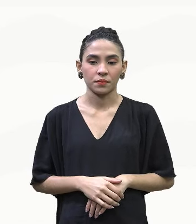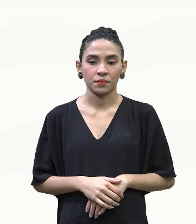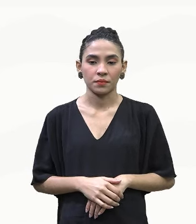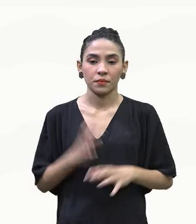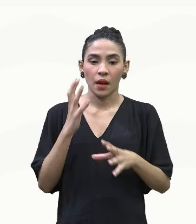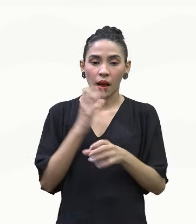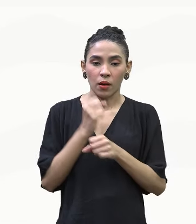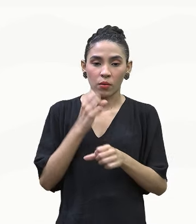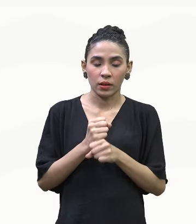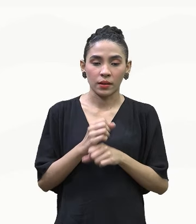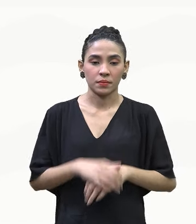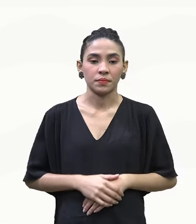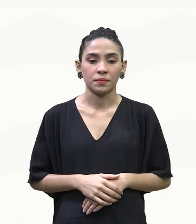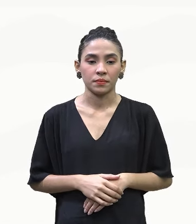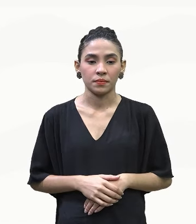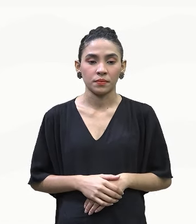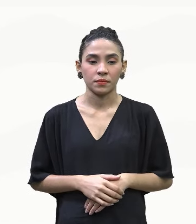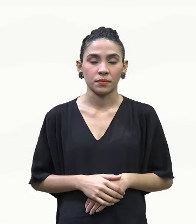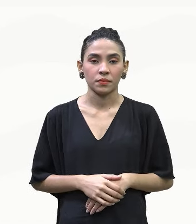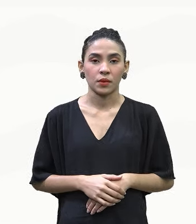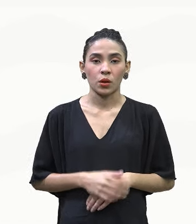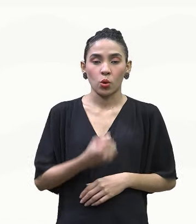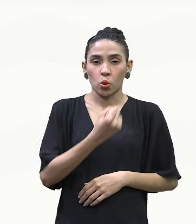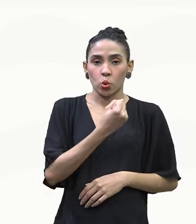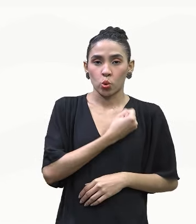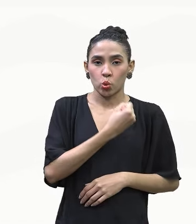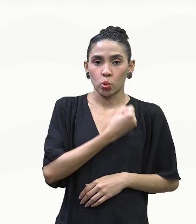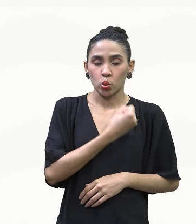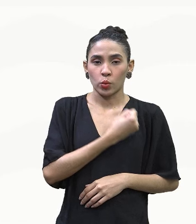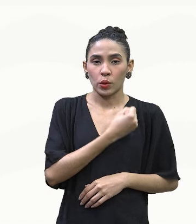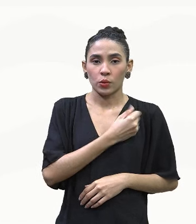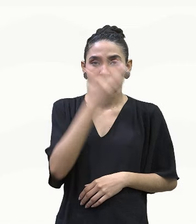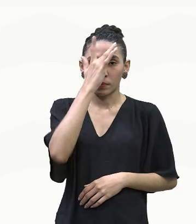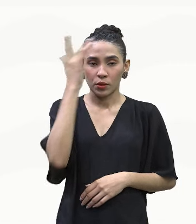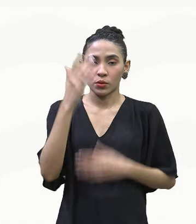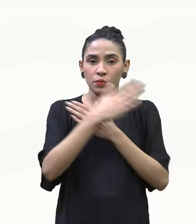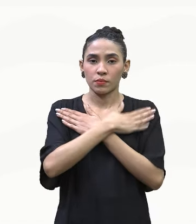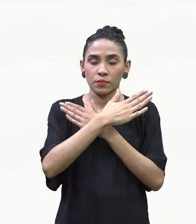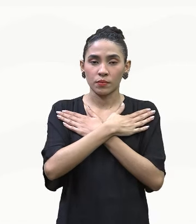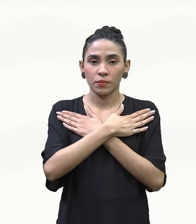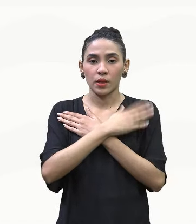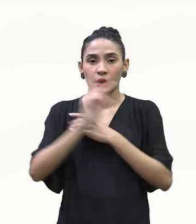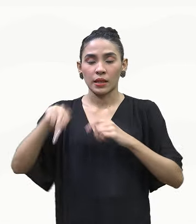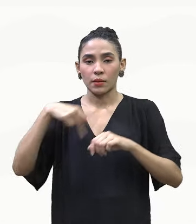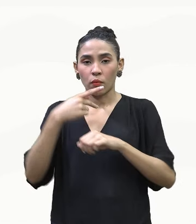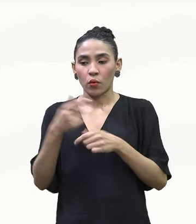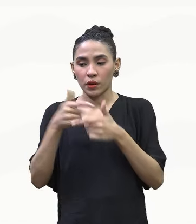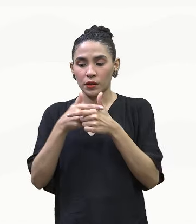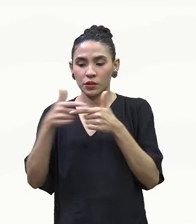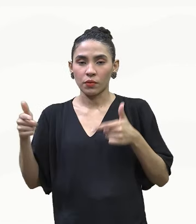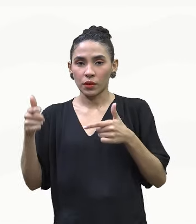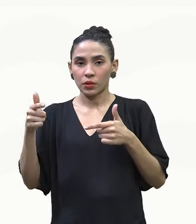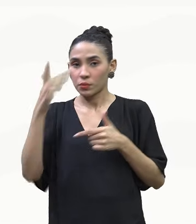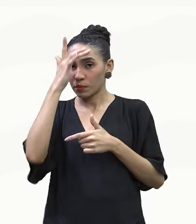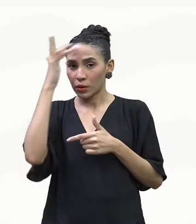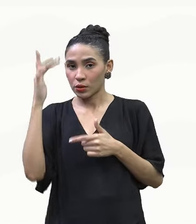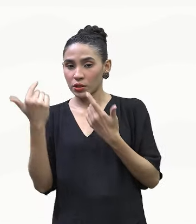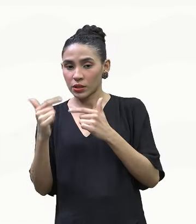calcular é número de dos desempregados dividido pela população economicamente ativa Vejam Só alunas como é que